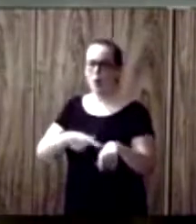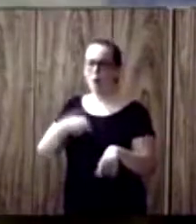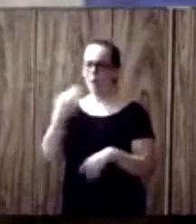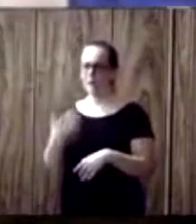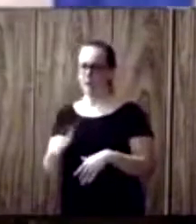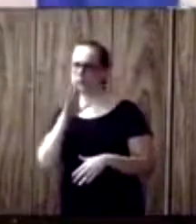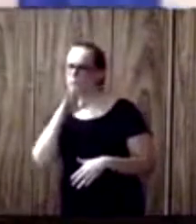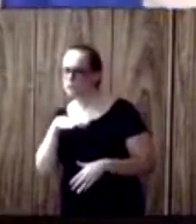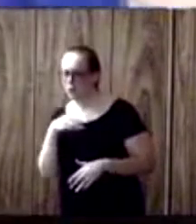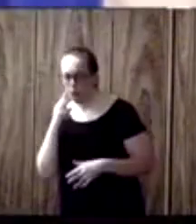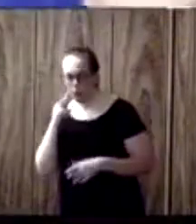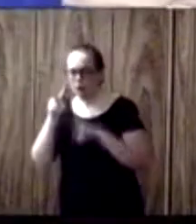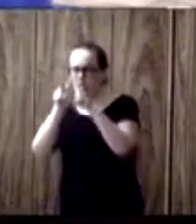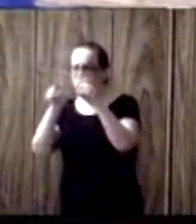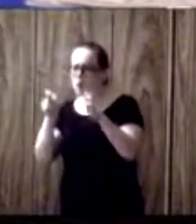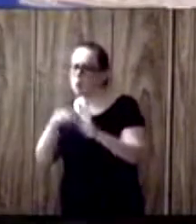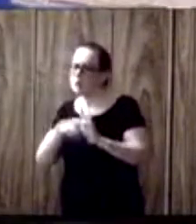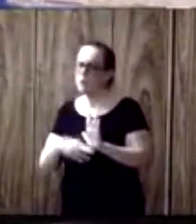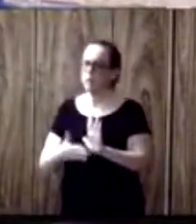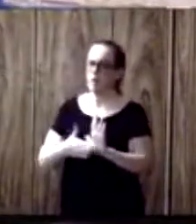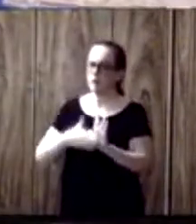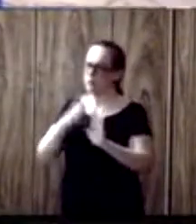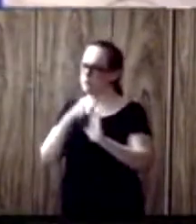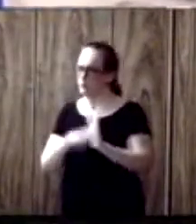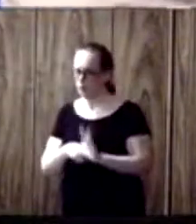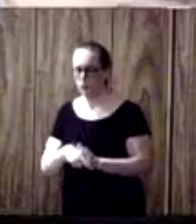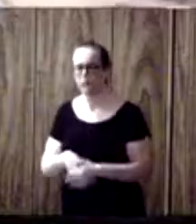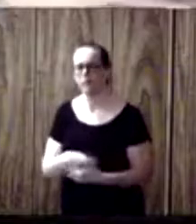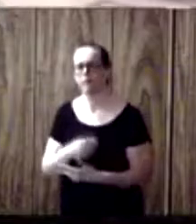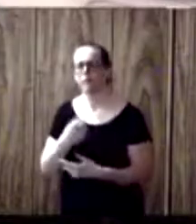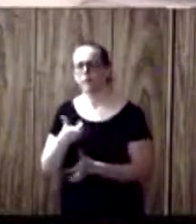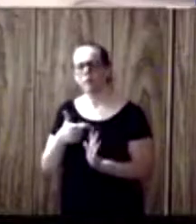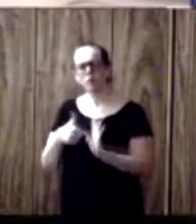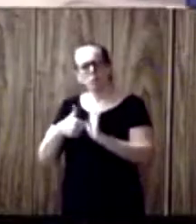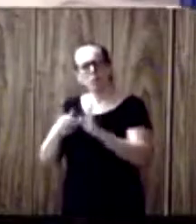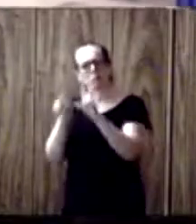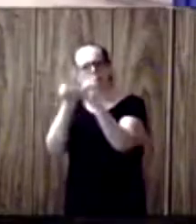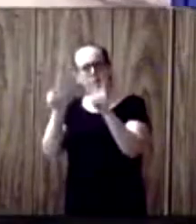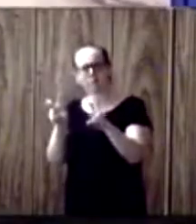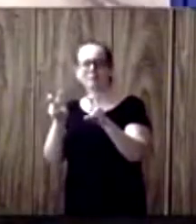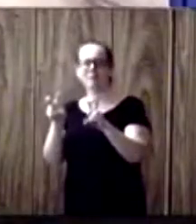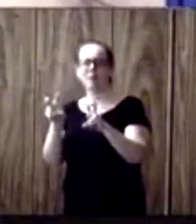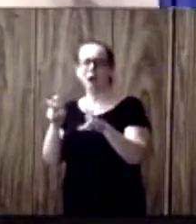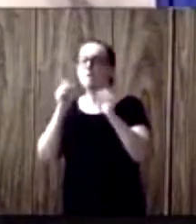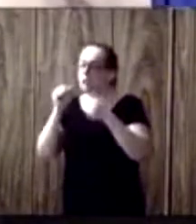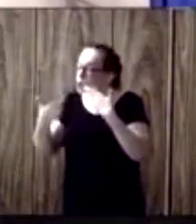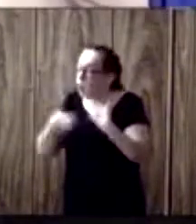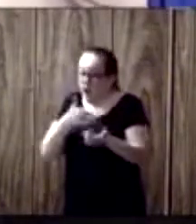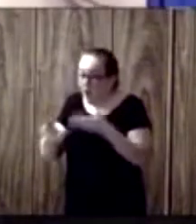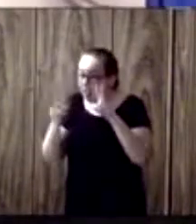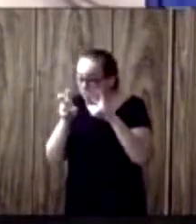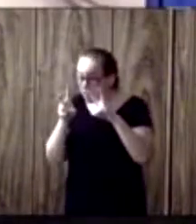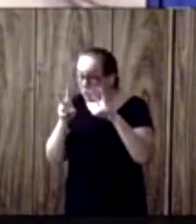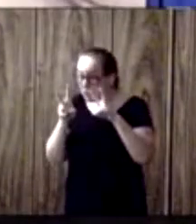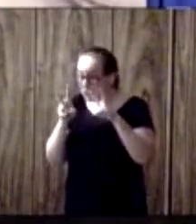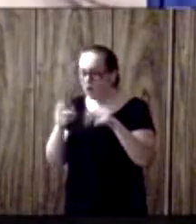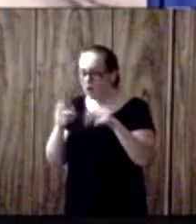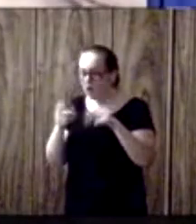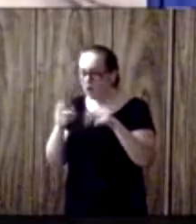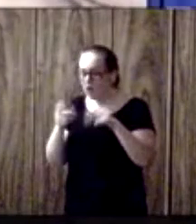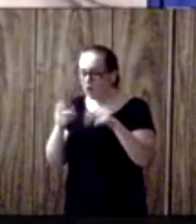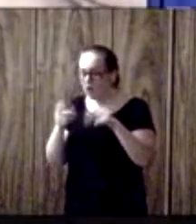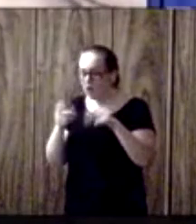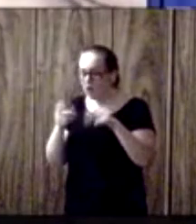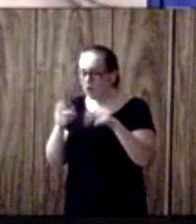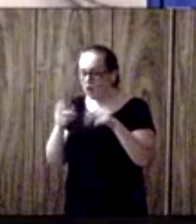tiver lá tema da redação ou proposta de redação, e aparecer um tema, seja qual for o tema, eu quero que você se lembre